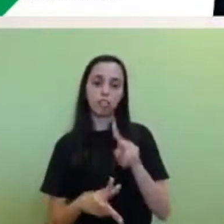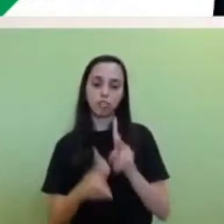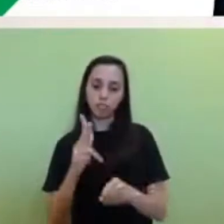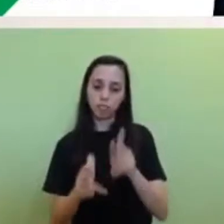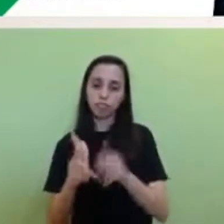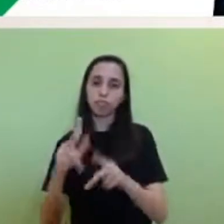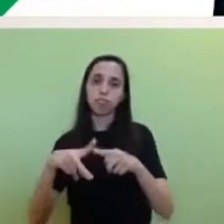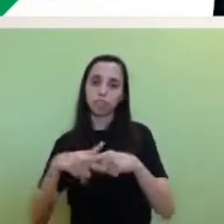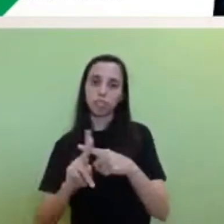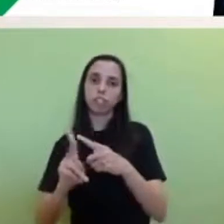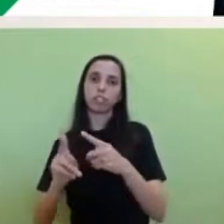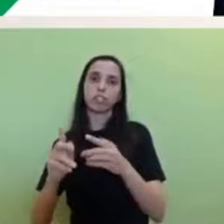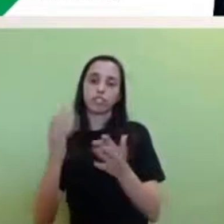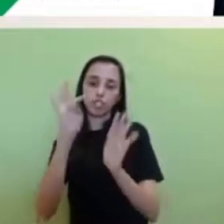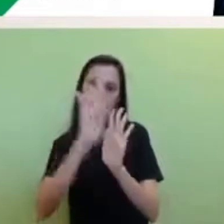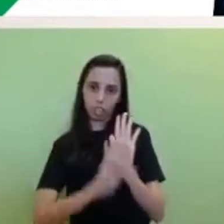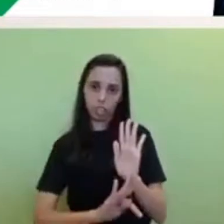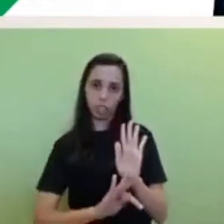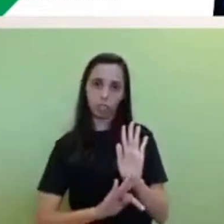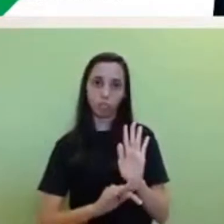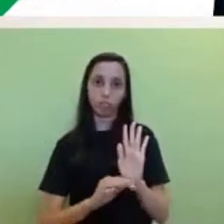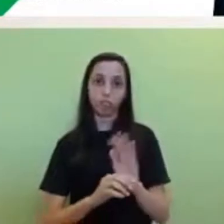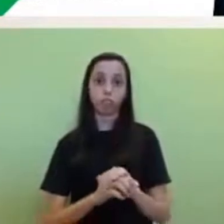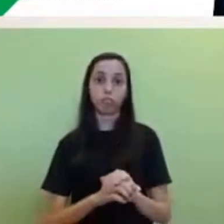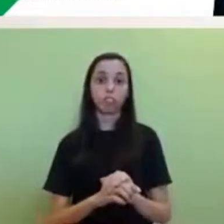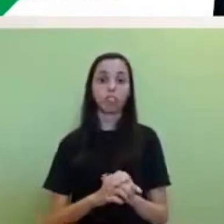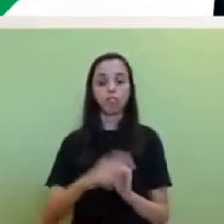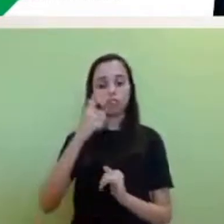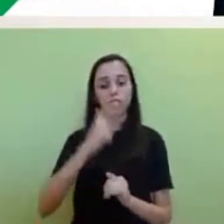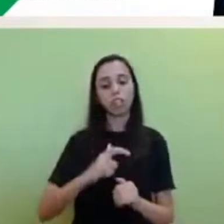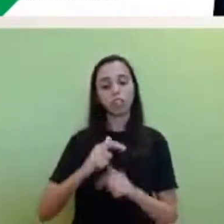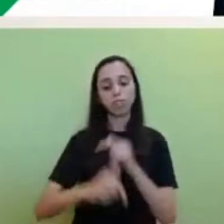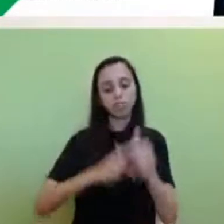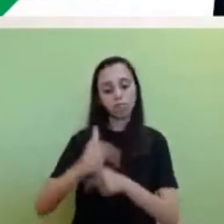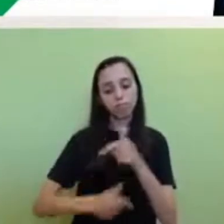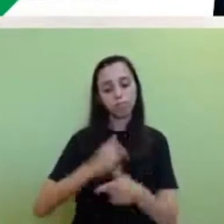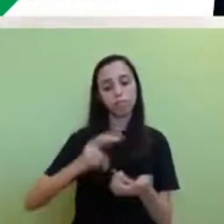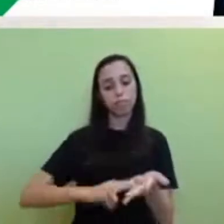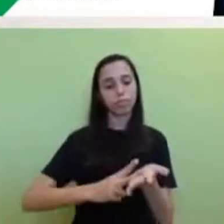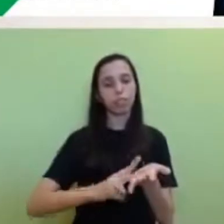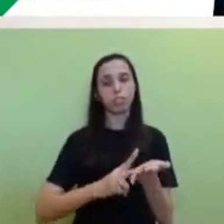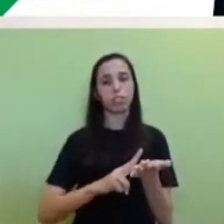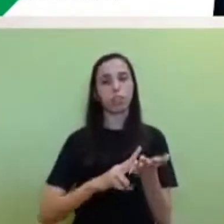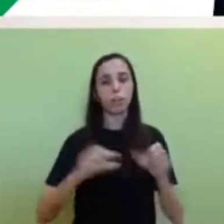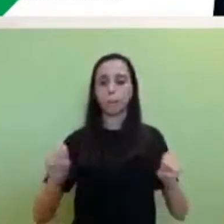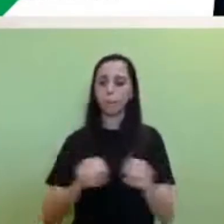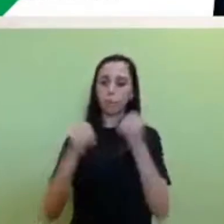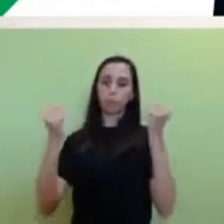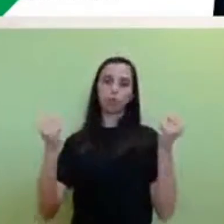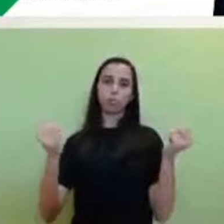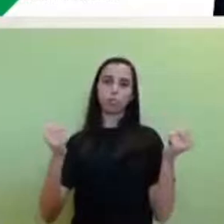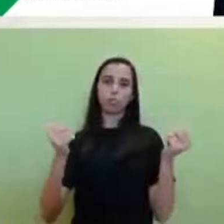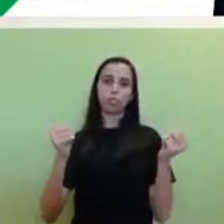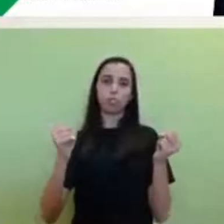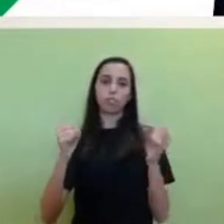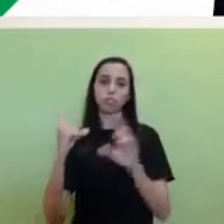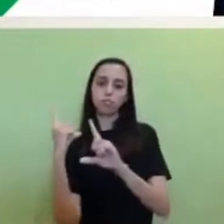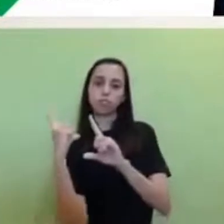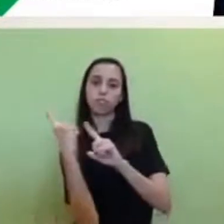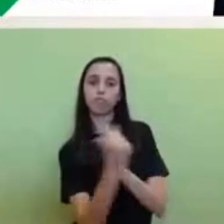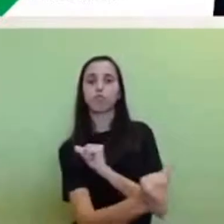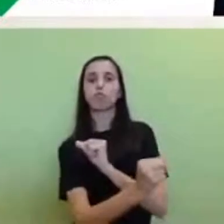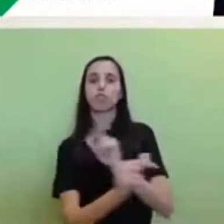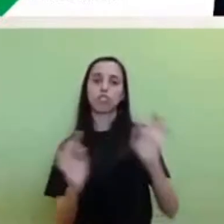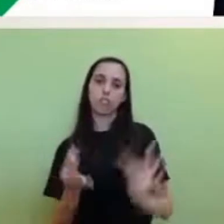como a Vitória estava falando, quem trabalha com tradução não foge da tecnologia, porque mesmo que seja o Word, você está trabalhando com